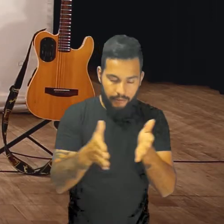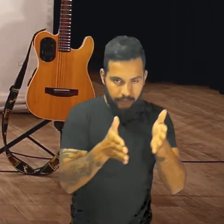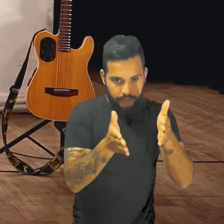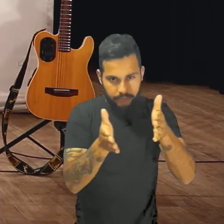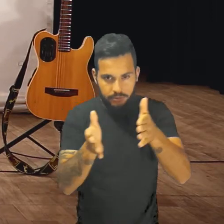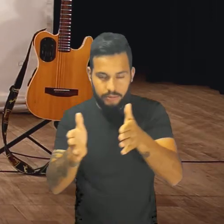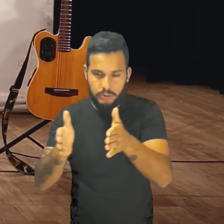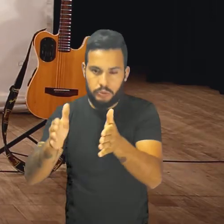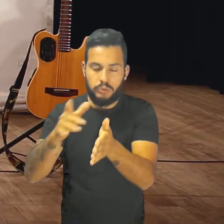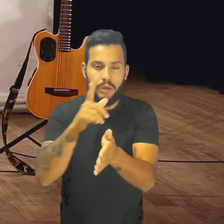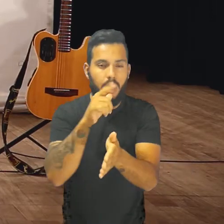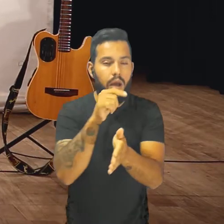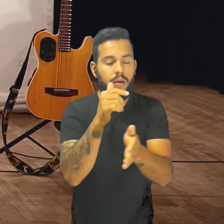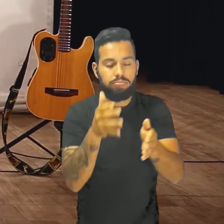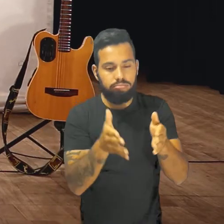pouca